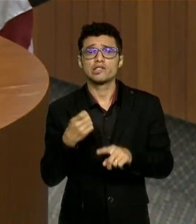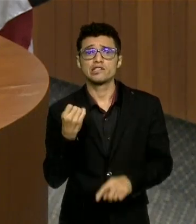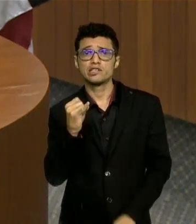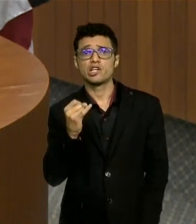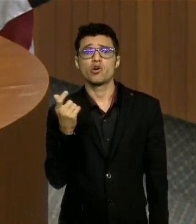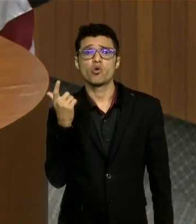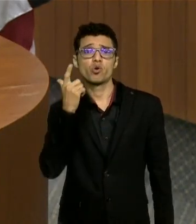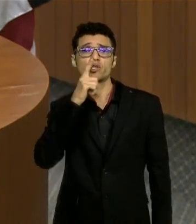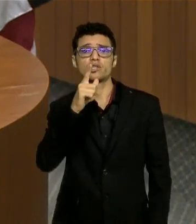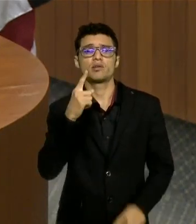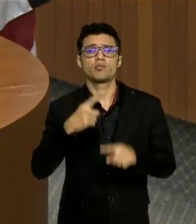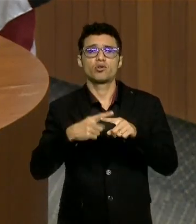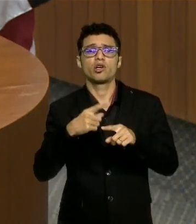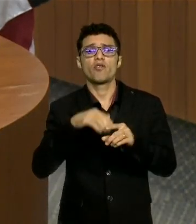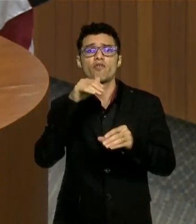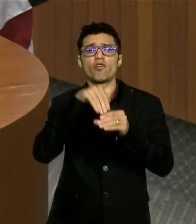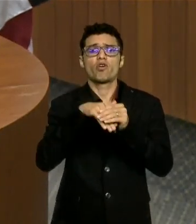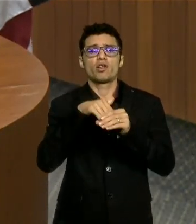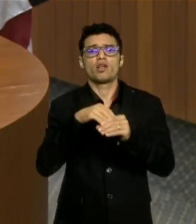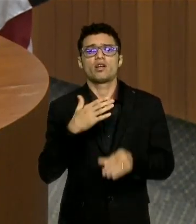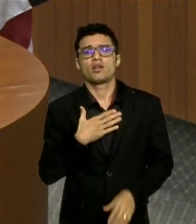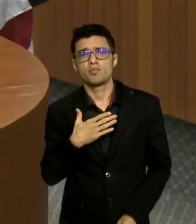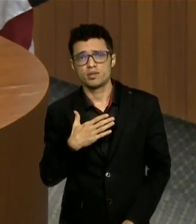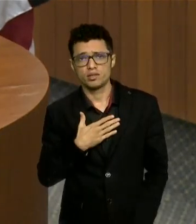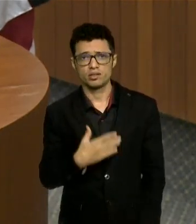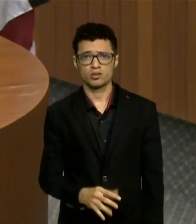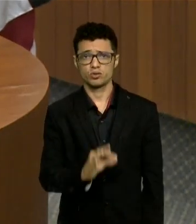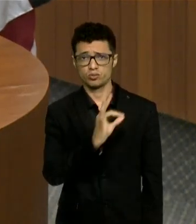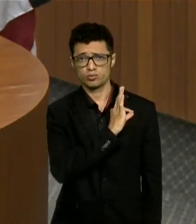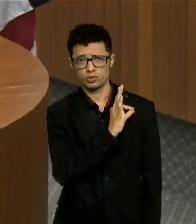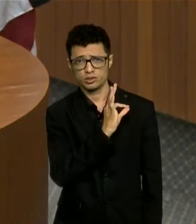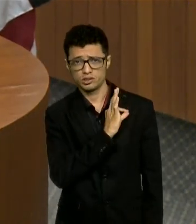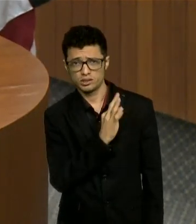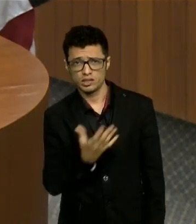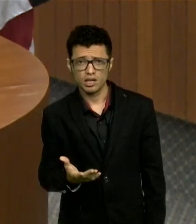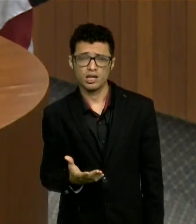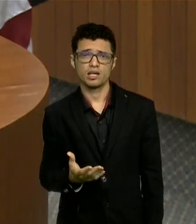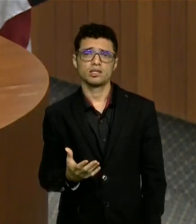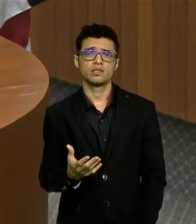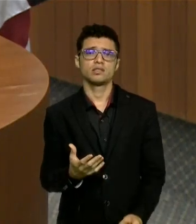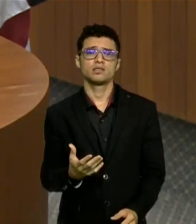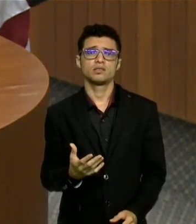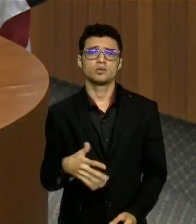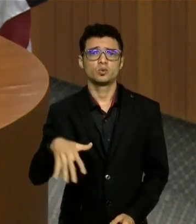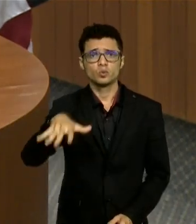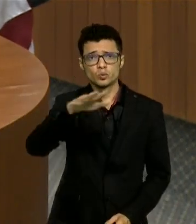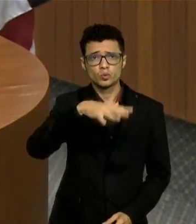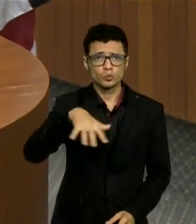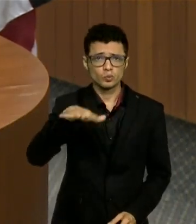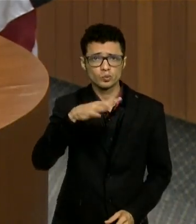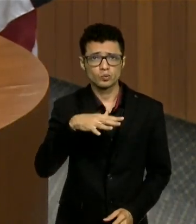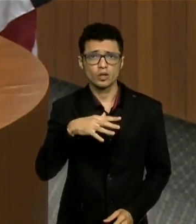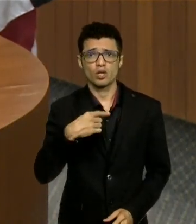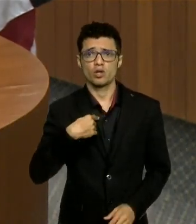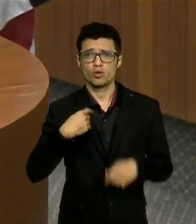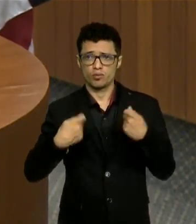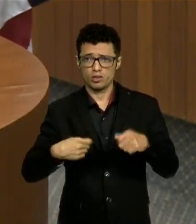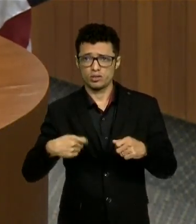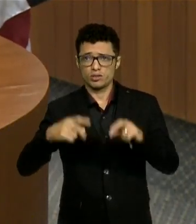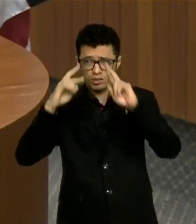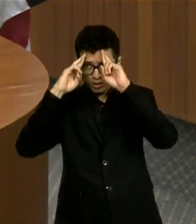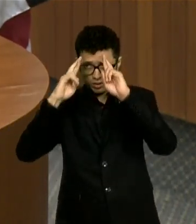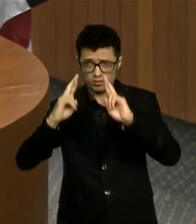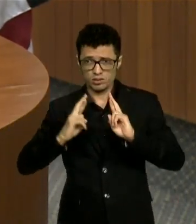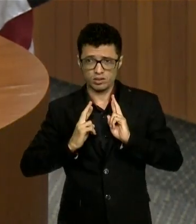militares, dos profissionais da segurança pública que confiavam na defesa dessas suas bandeiras. E eu preciso ser respeitado como deputado. E direi isso